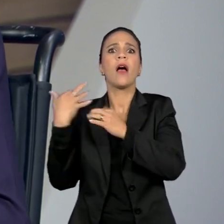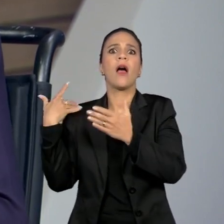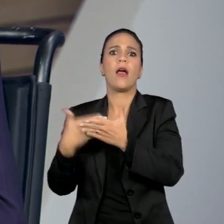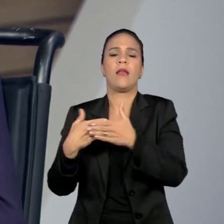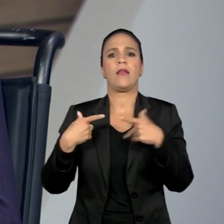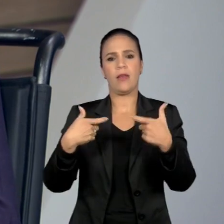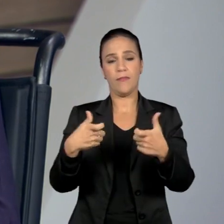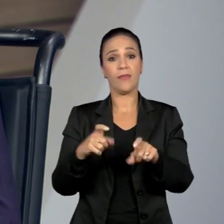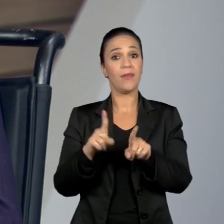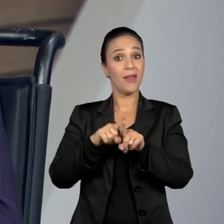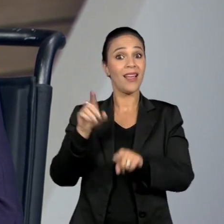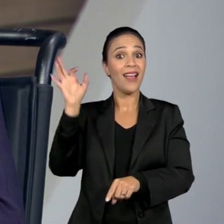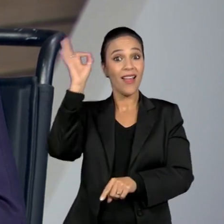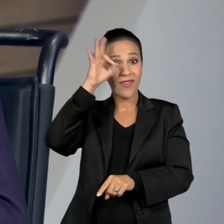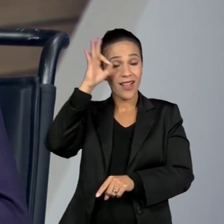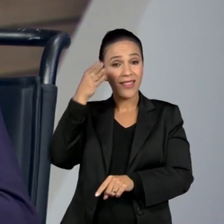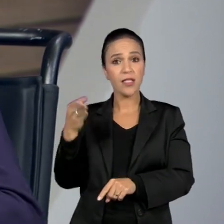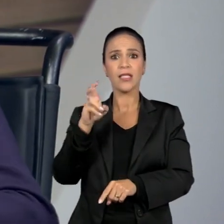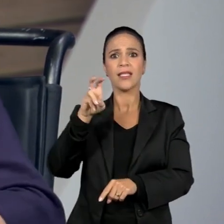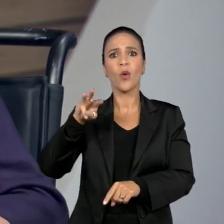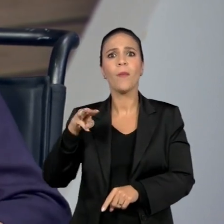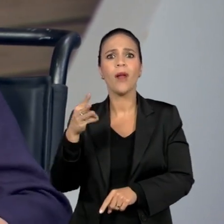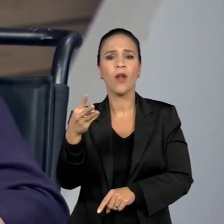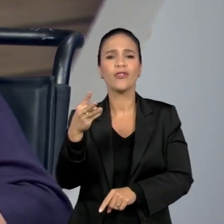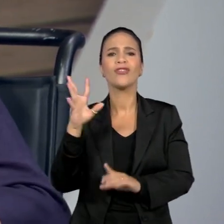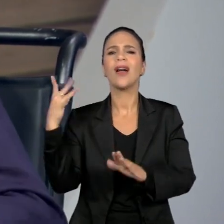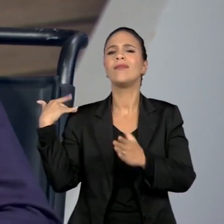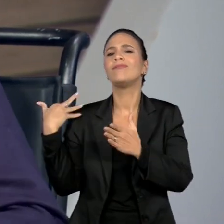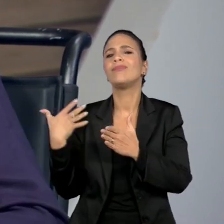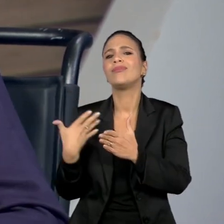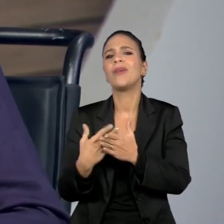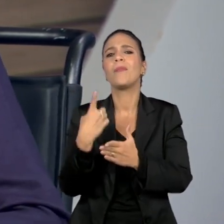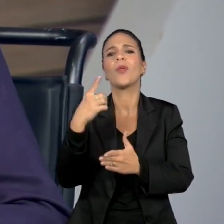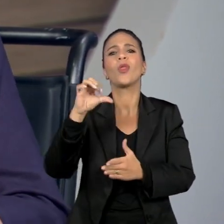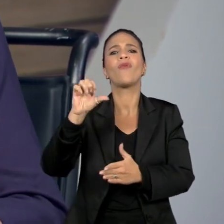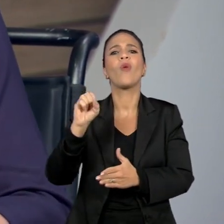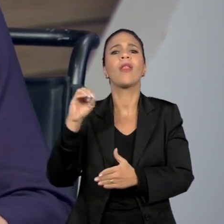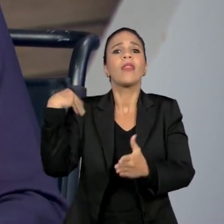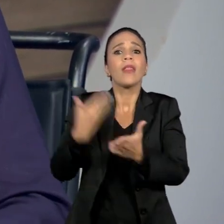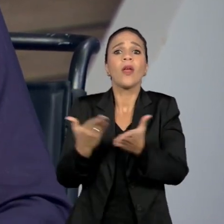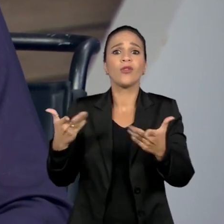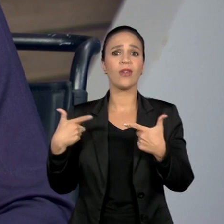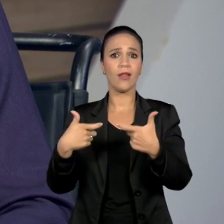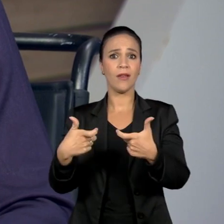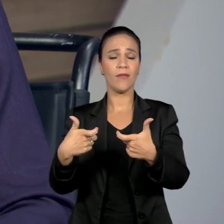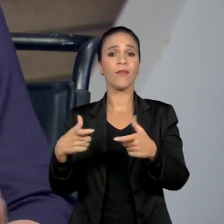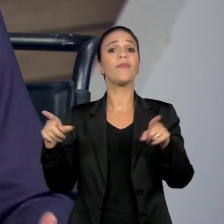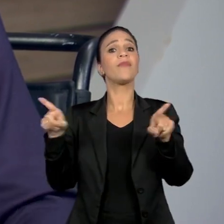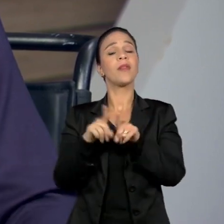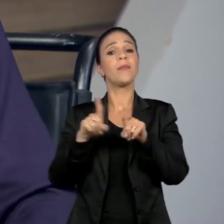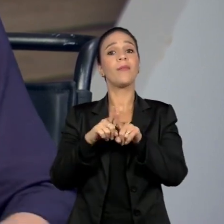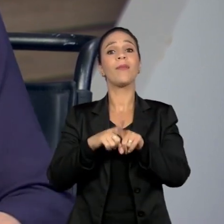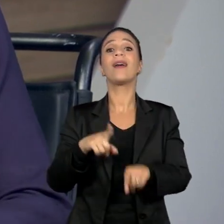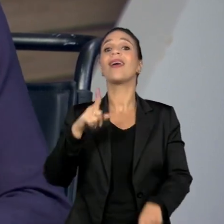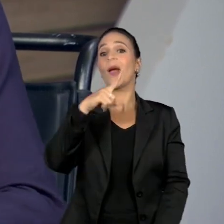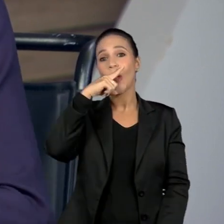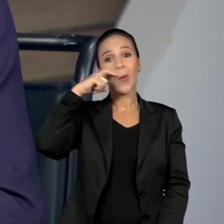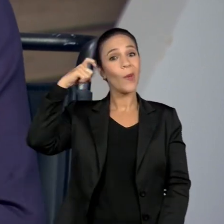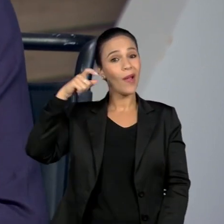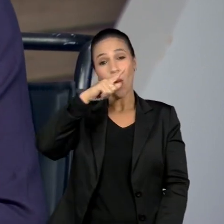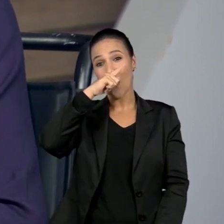população brasileira. Então, nós temos uma combinação de crises humanitárias e conflitos ainda